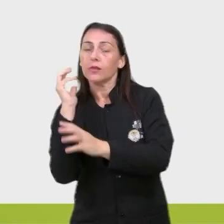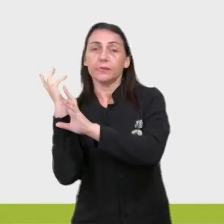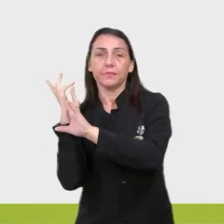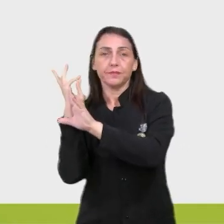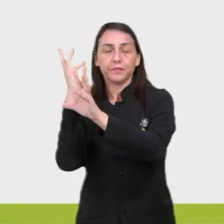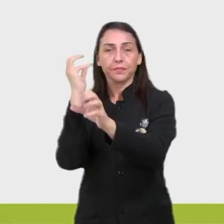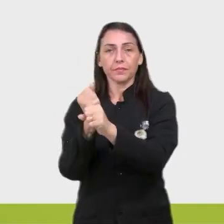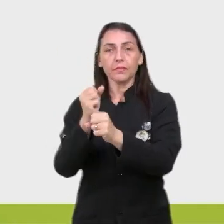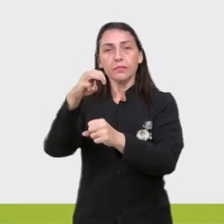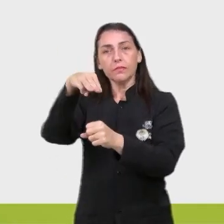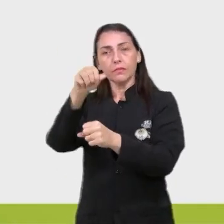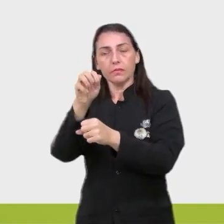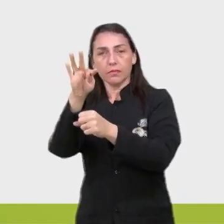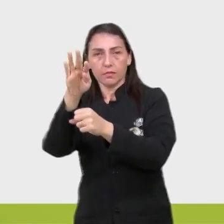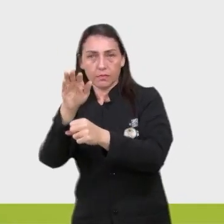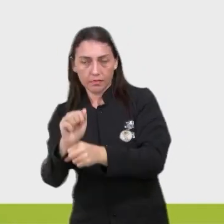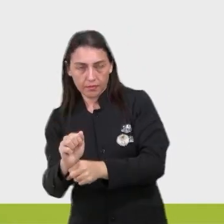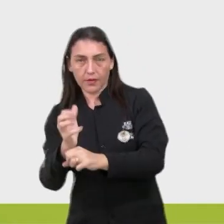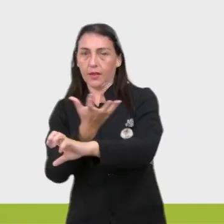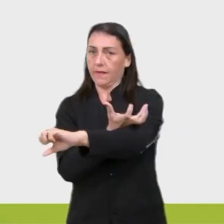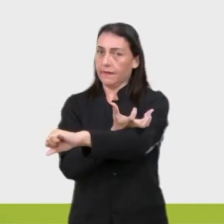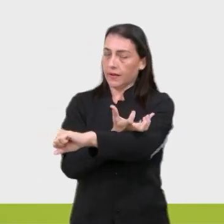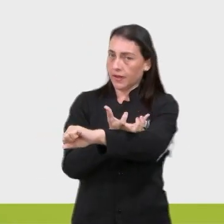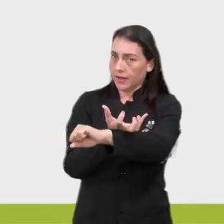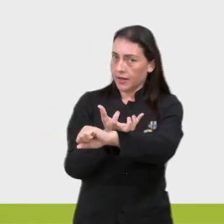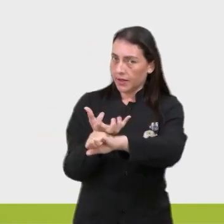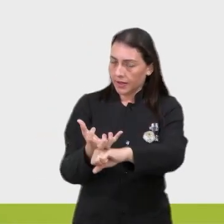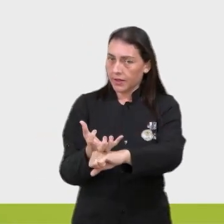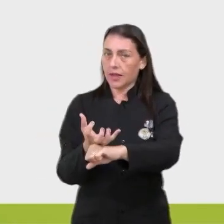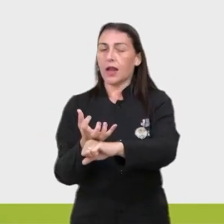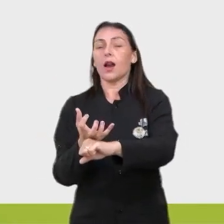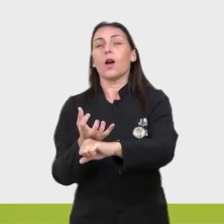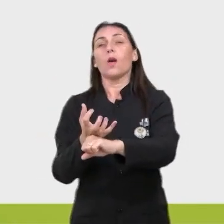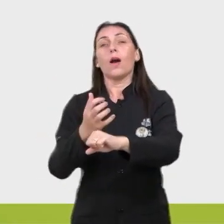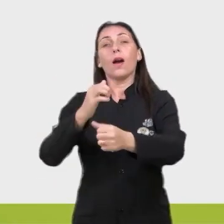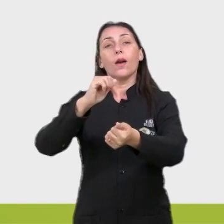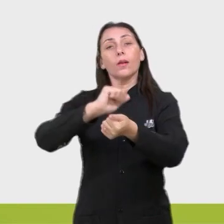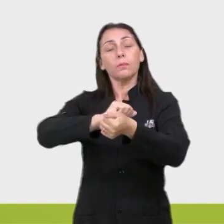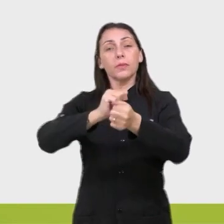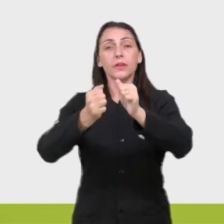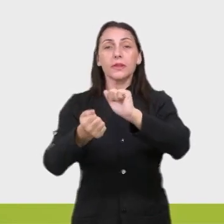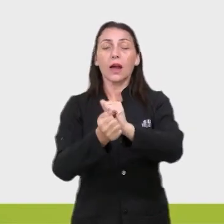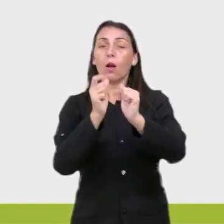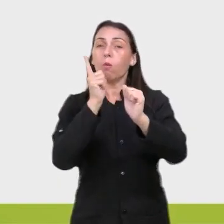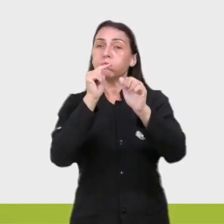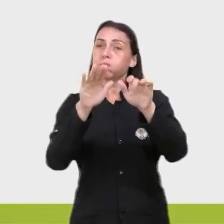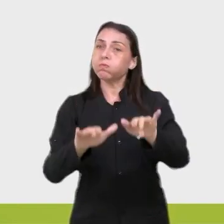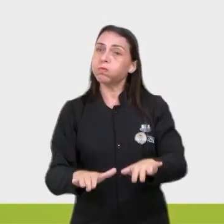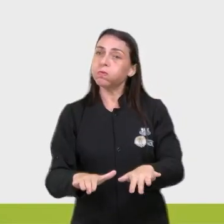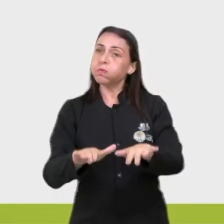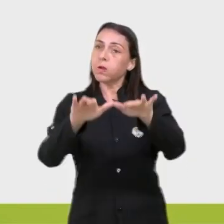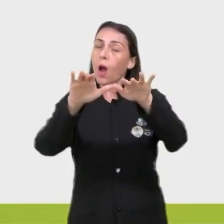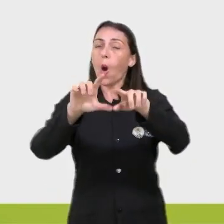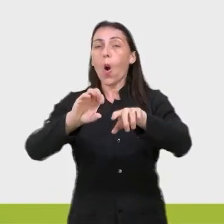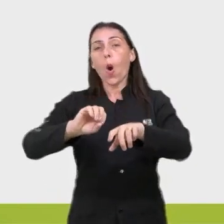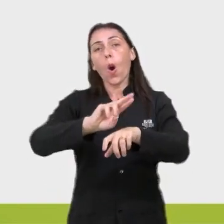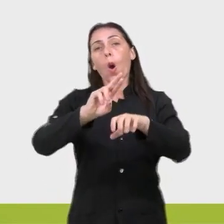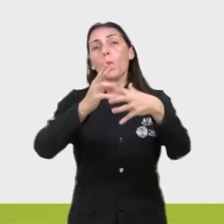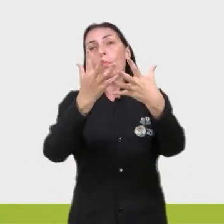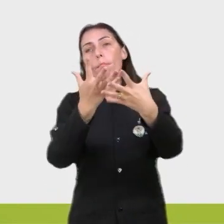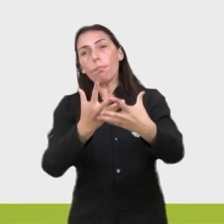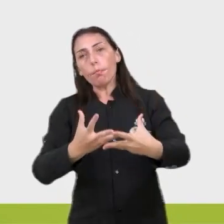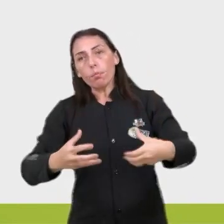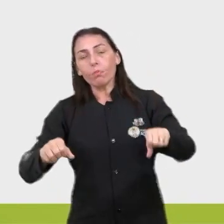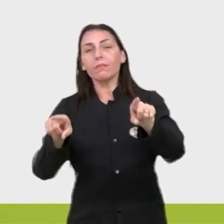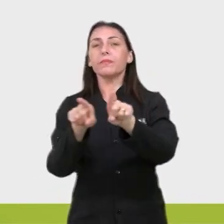revisando, mata de várzea é a vegetação que está habituada tanto a épocas de cheias, né, que fica ali inundada, quanto a épocas de